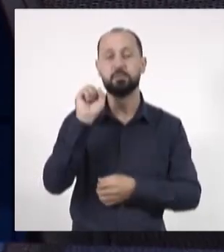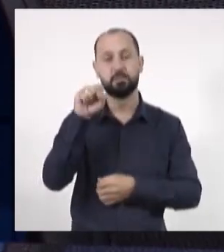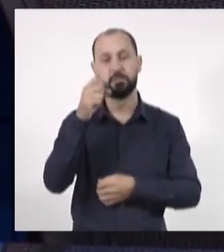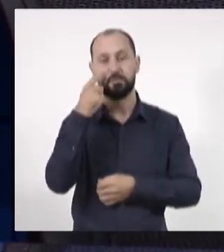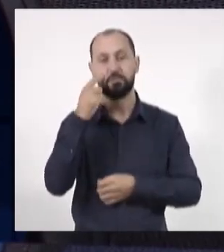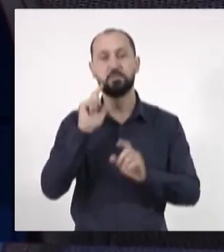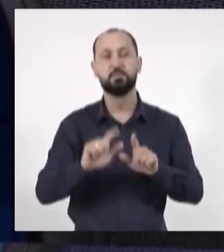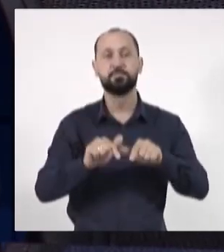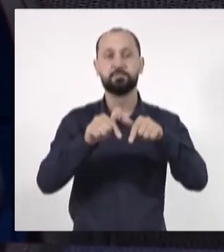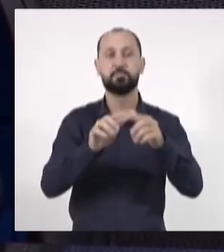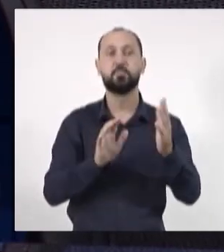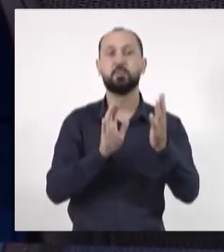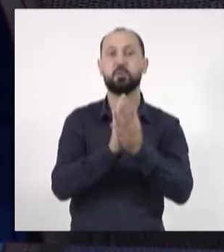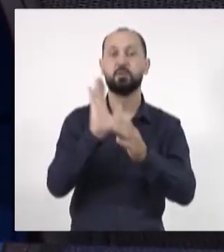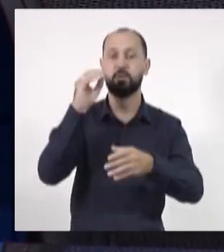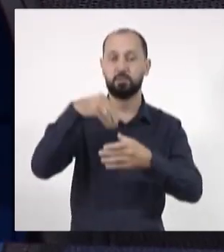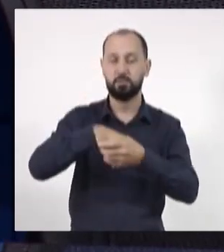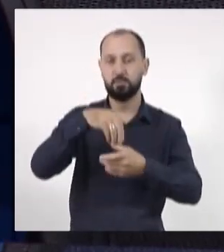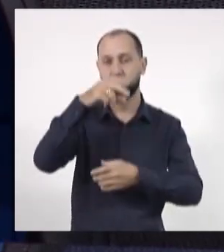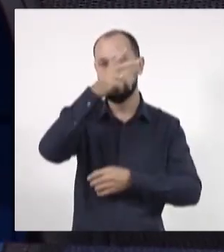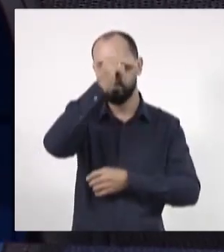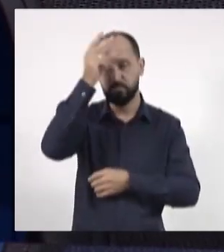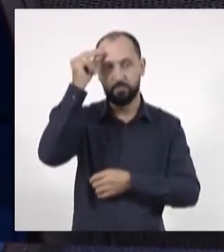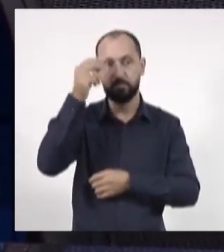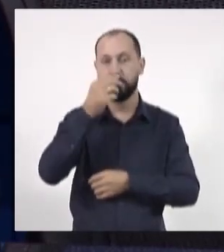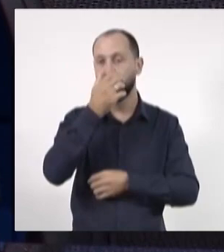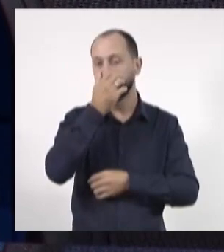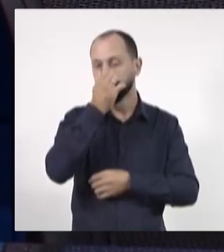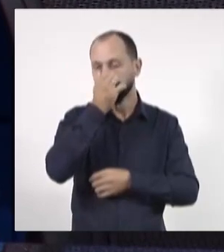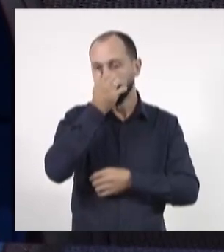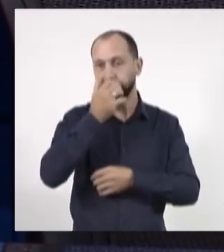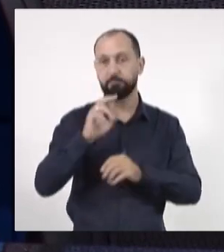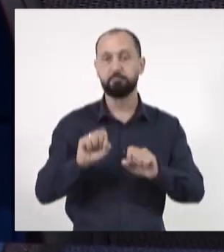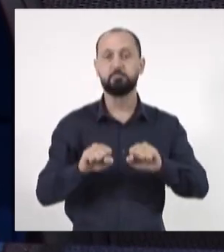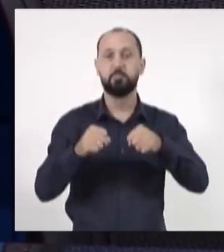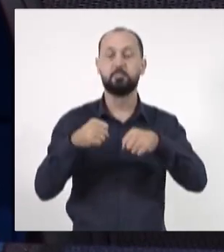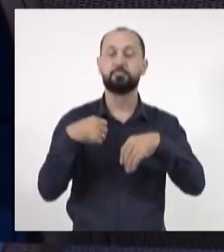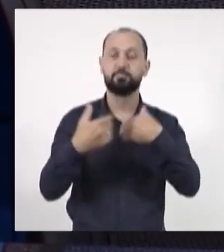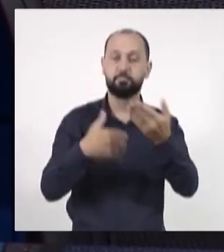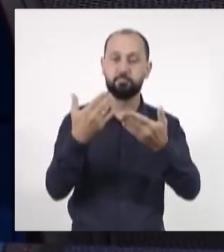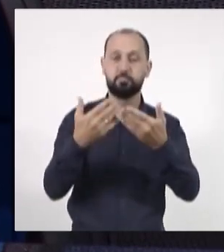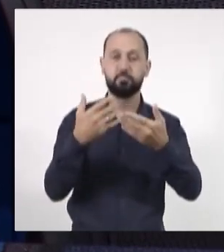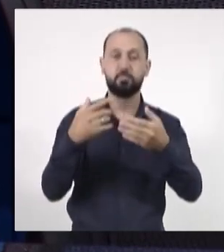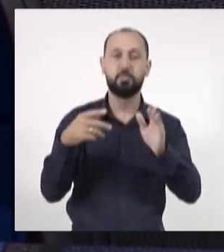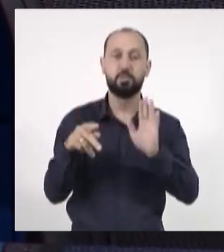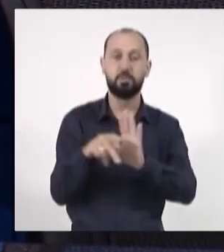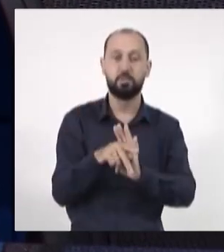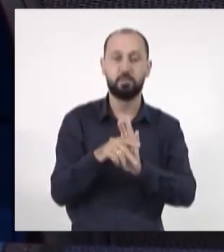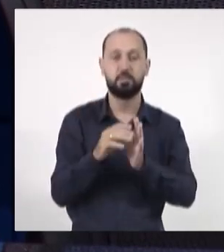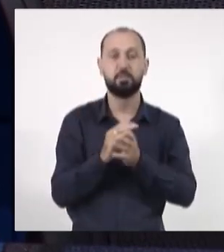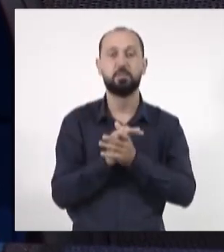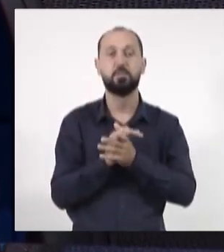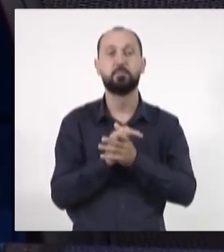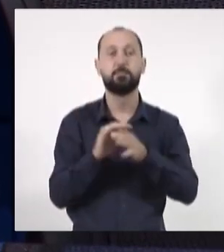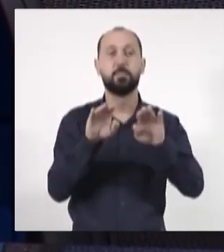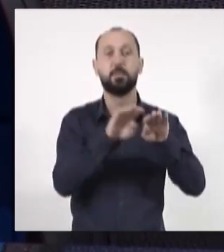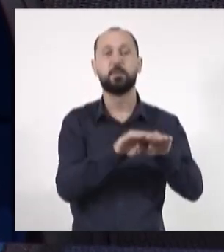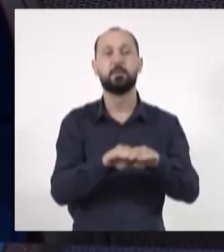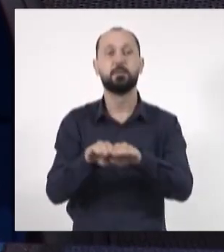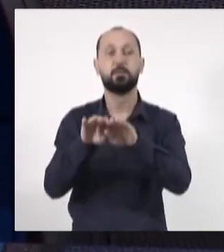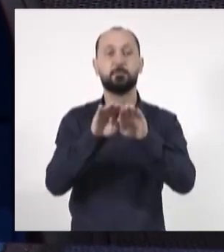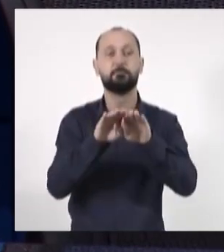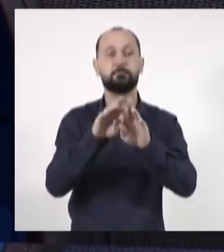vem lutando, tudo acontece dentro do município, e o fortalecimento dos impostos sobre o patrimônio e paridade